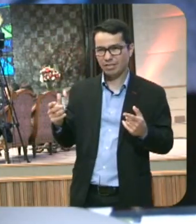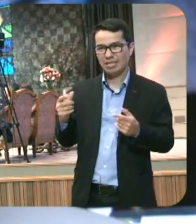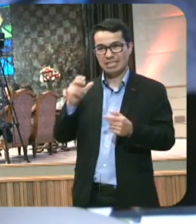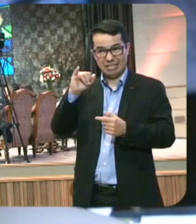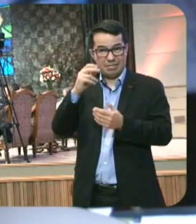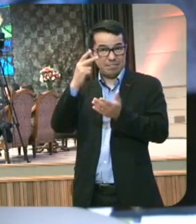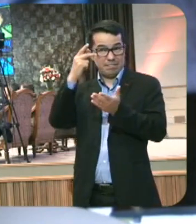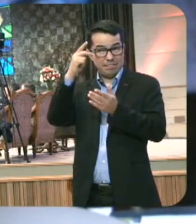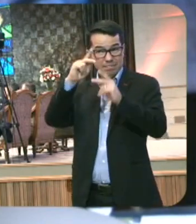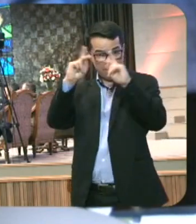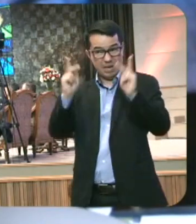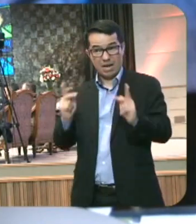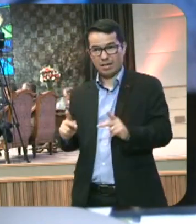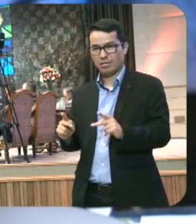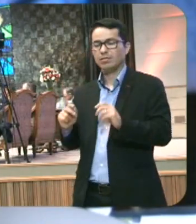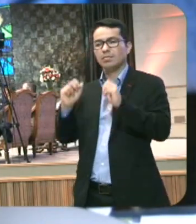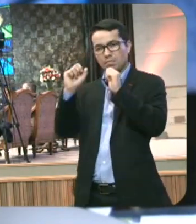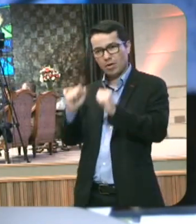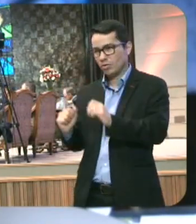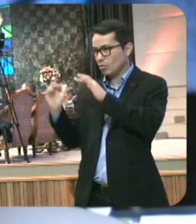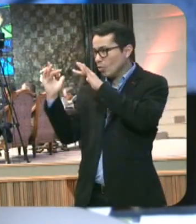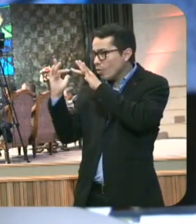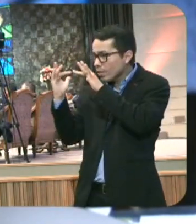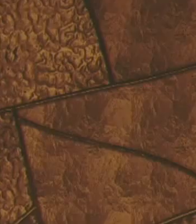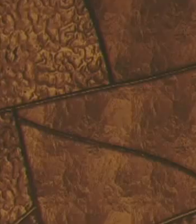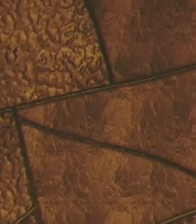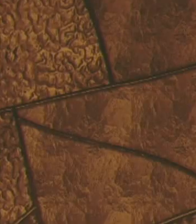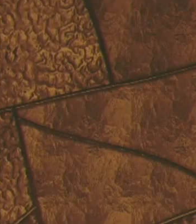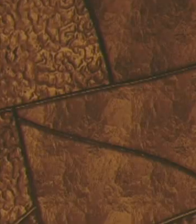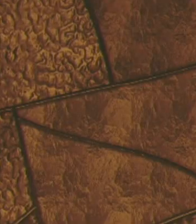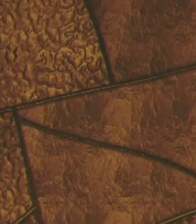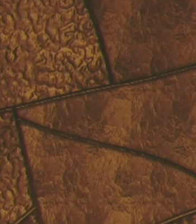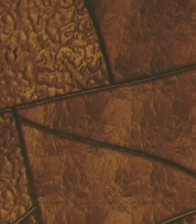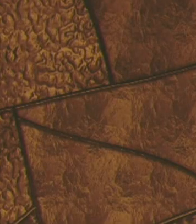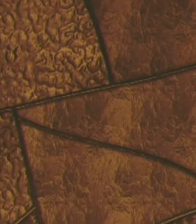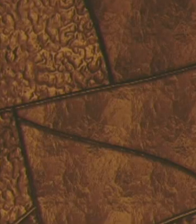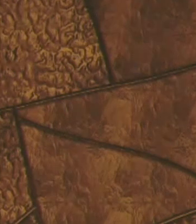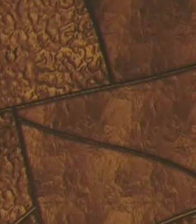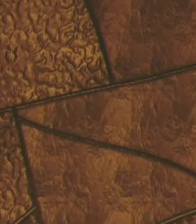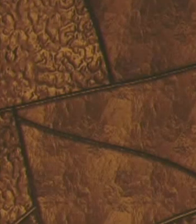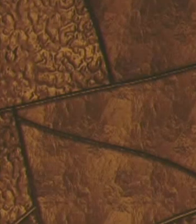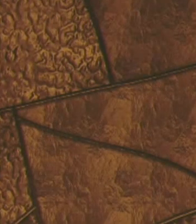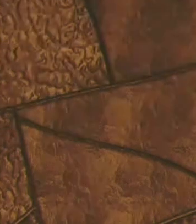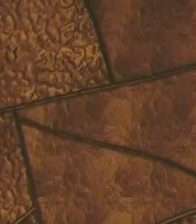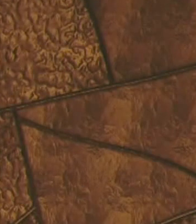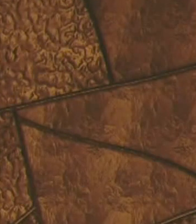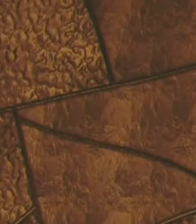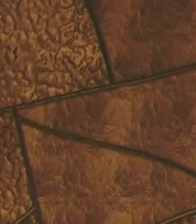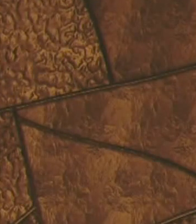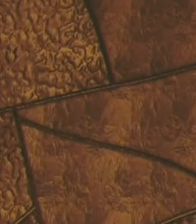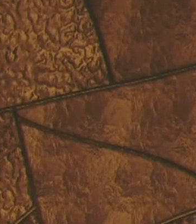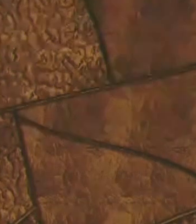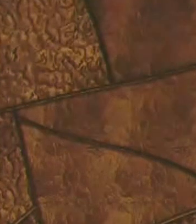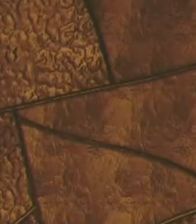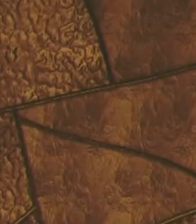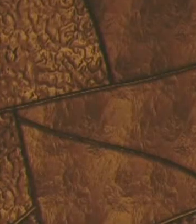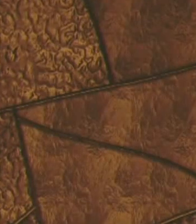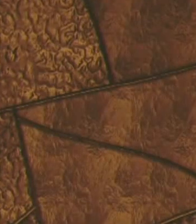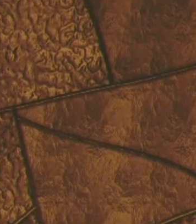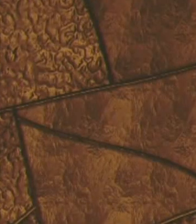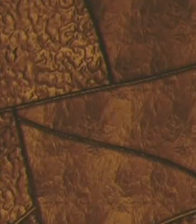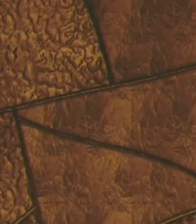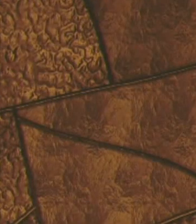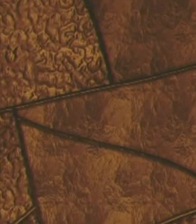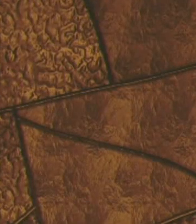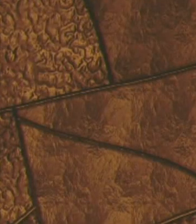Por isso, lá em Êxodo 34, versículo 12, diz assim: acautele-se para não fazer acordo com